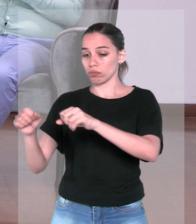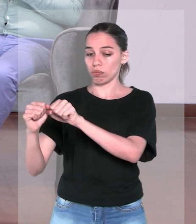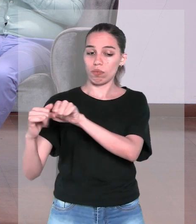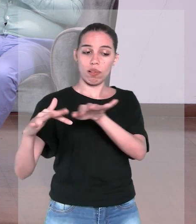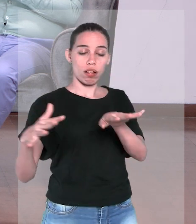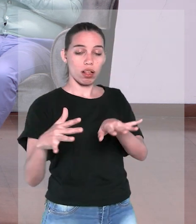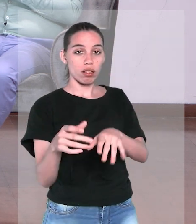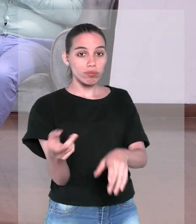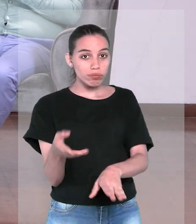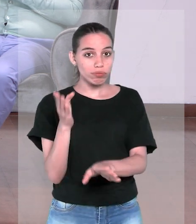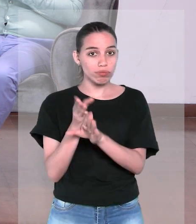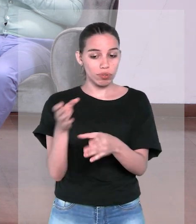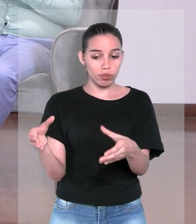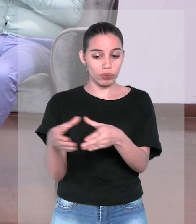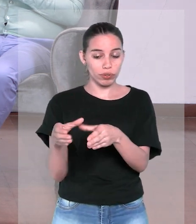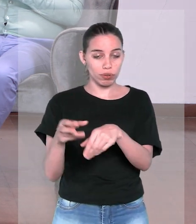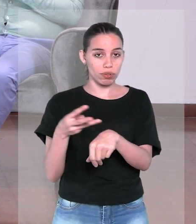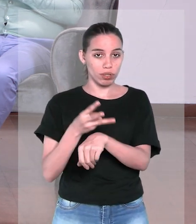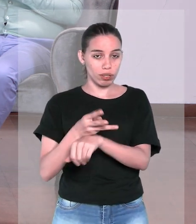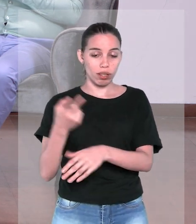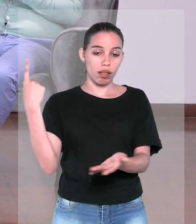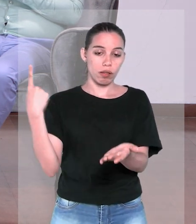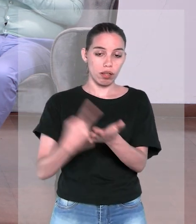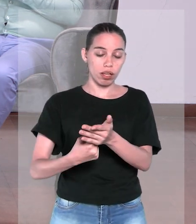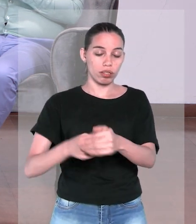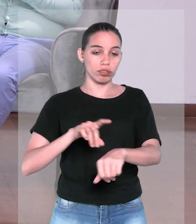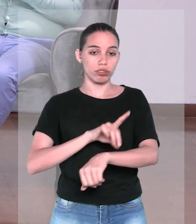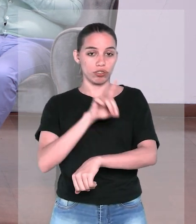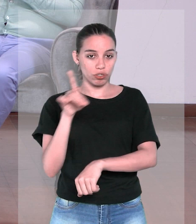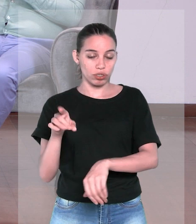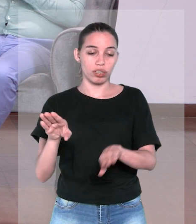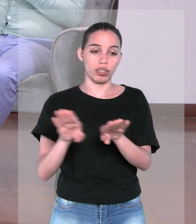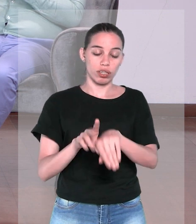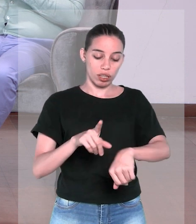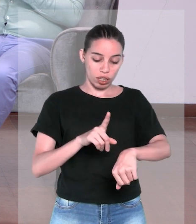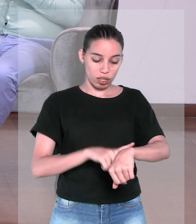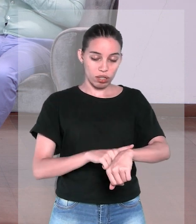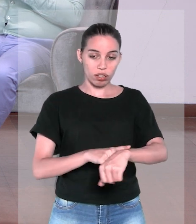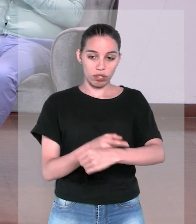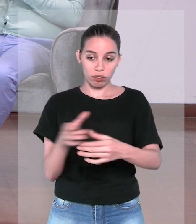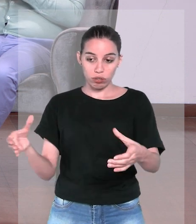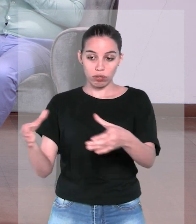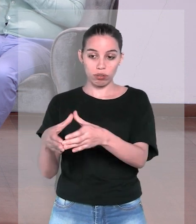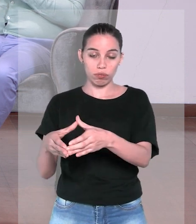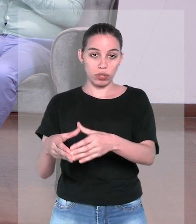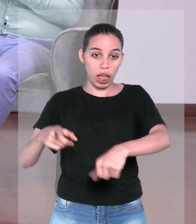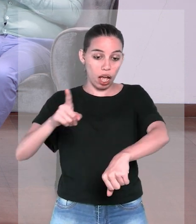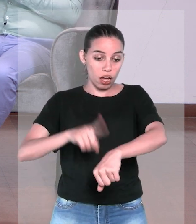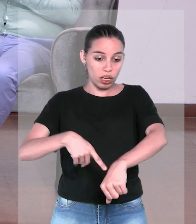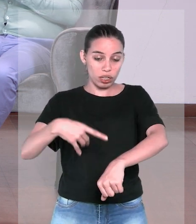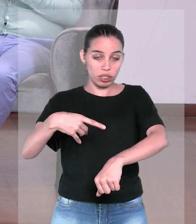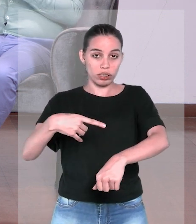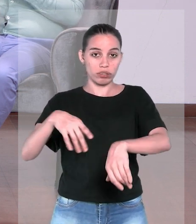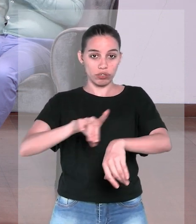tinha o contato com a internet, e era essa internet da violência, eram meninos e meninas nessa faixa etária que partilhavam com